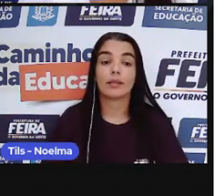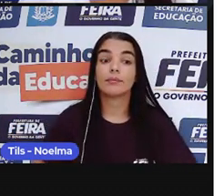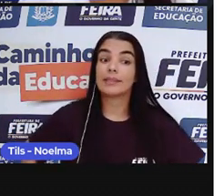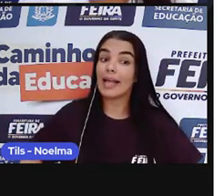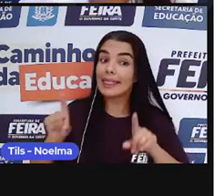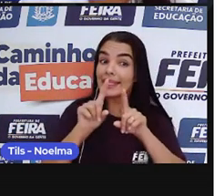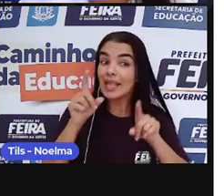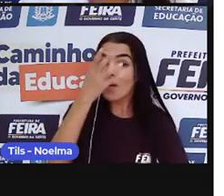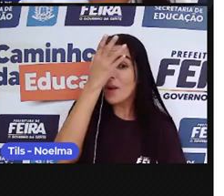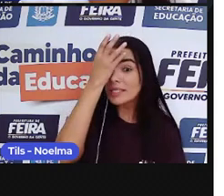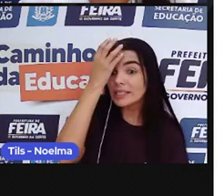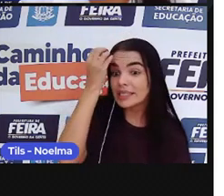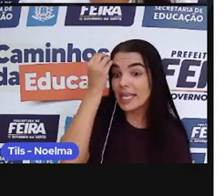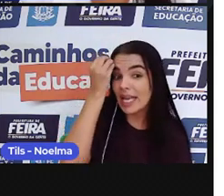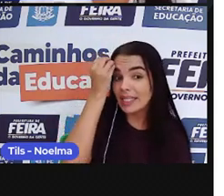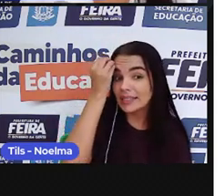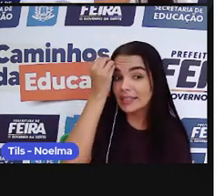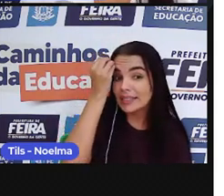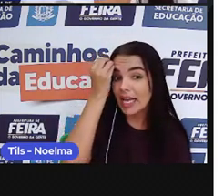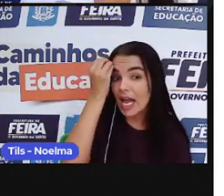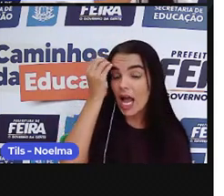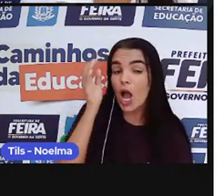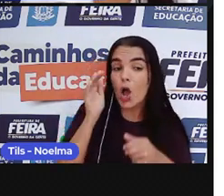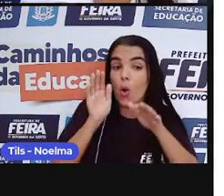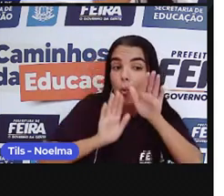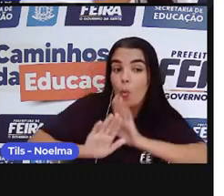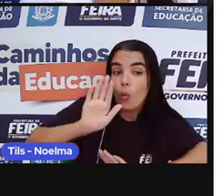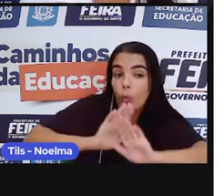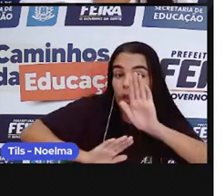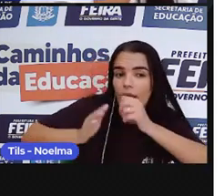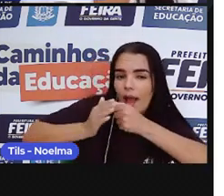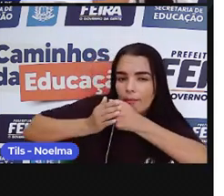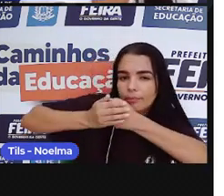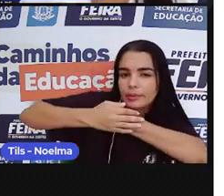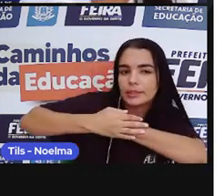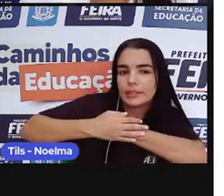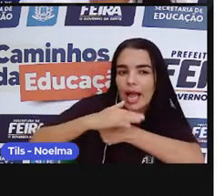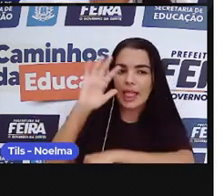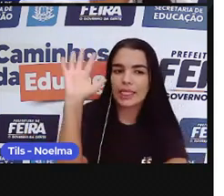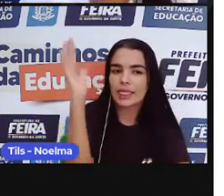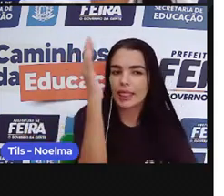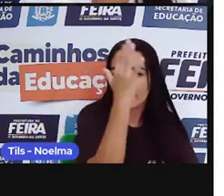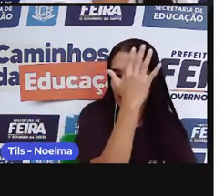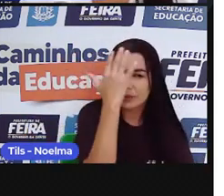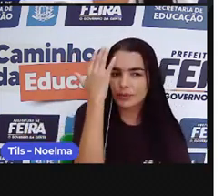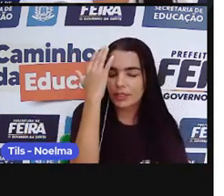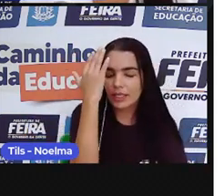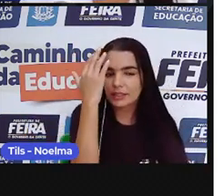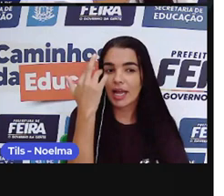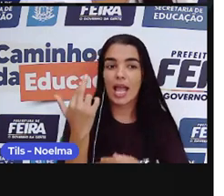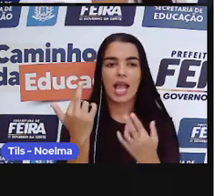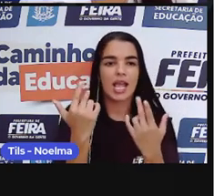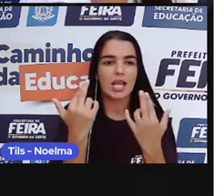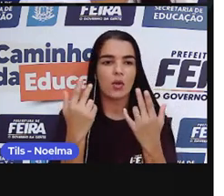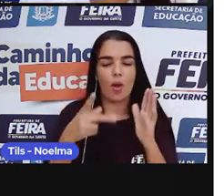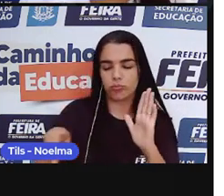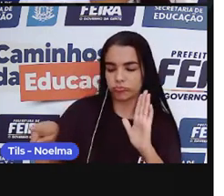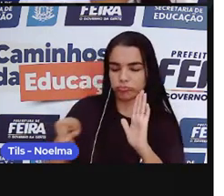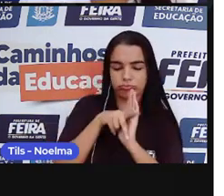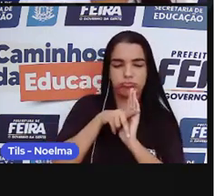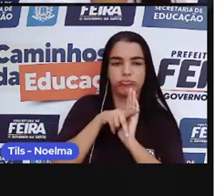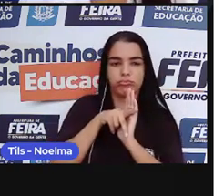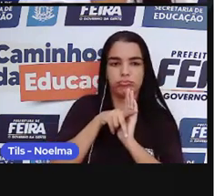E não se esqueçam, preservar a natureza é preservar a si mesmo. Somos parte